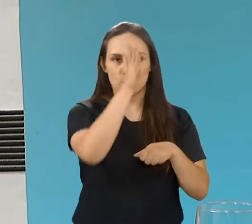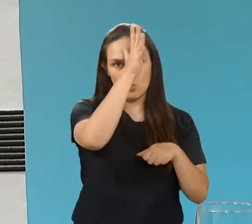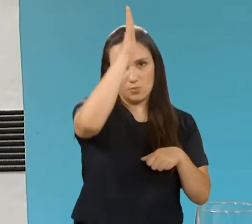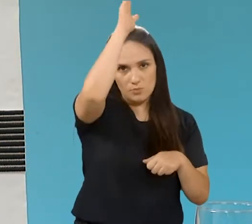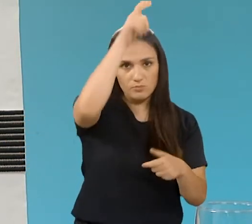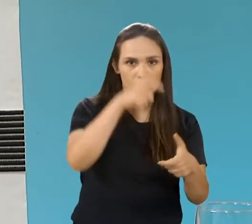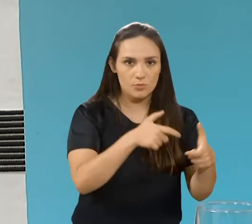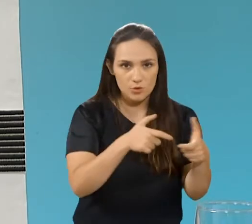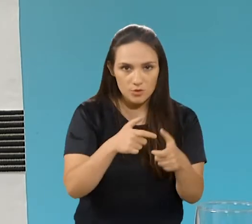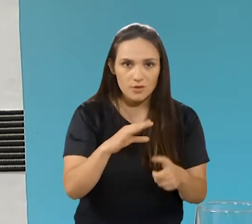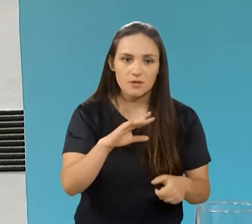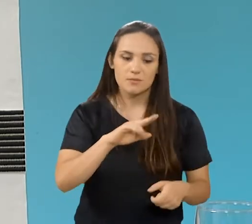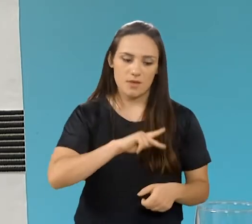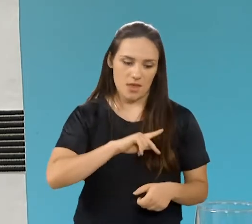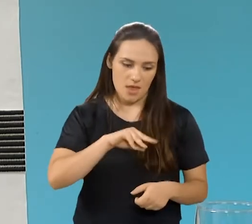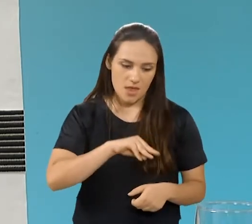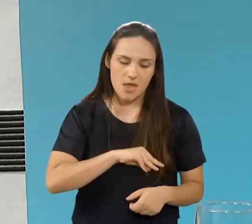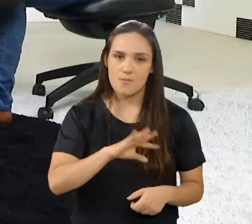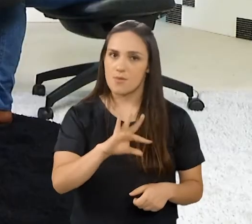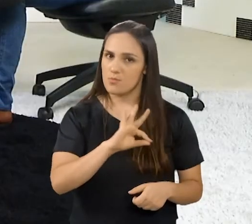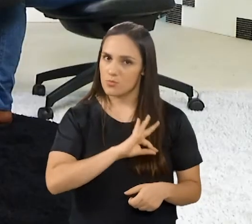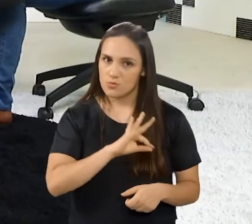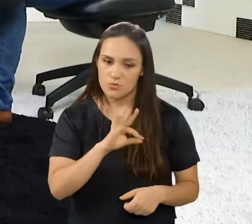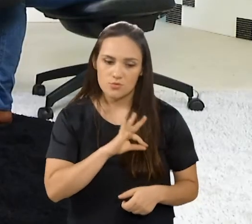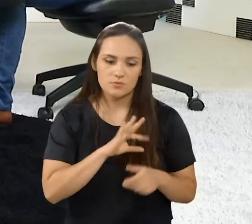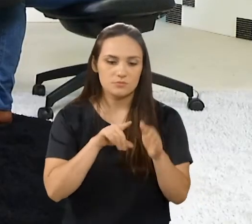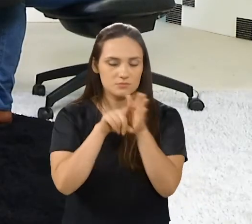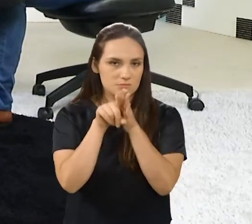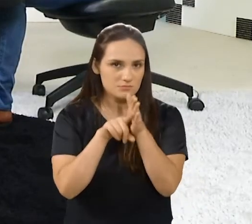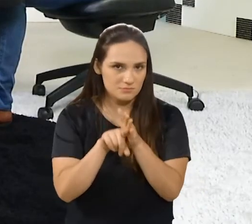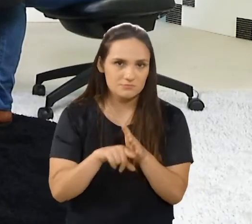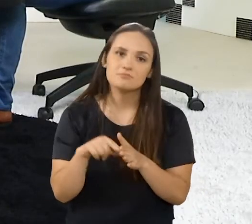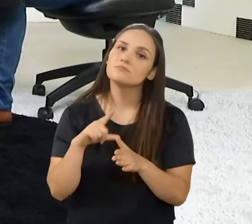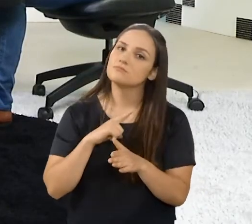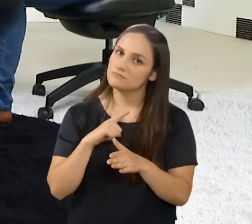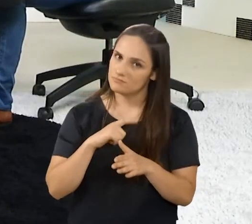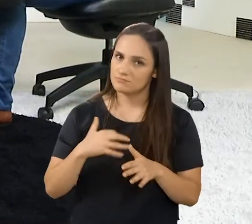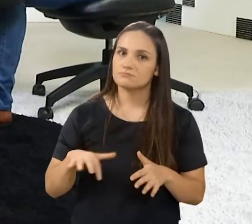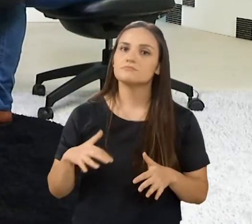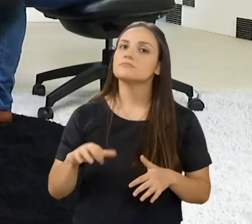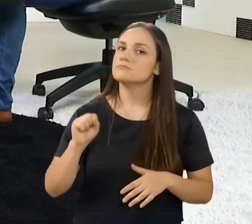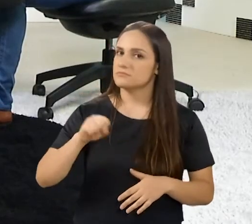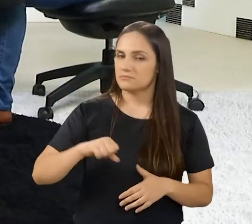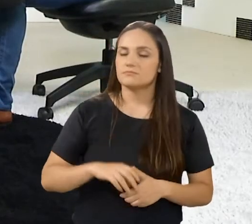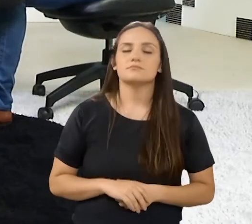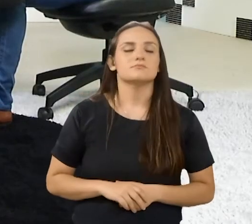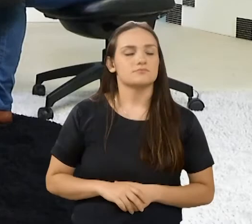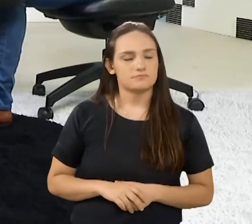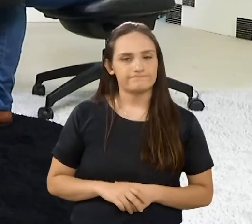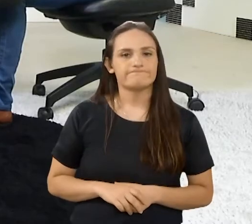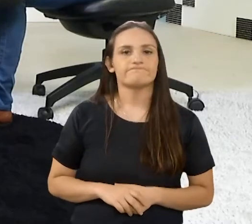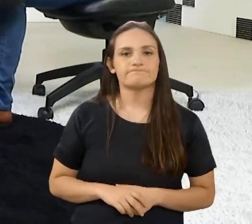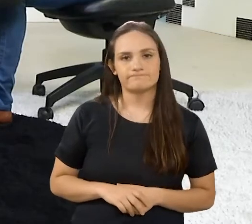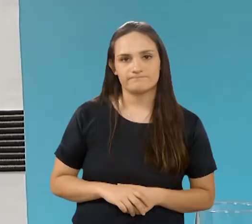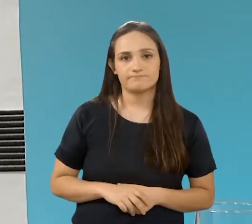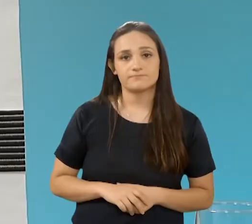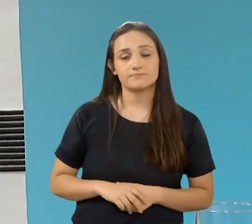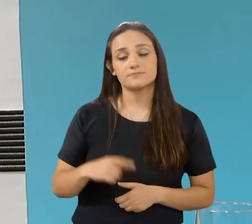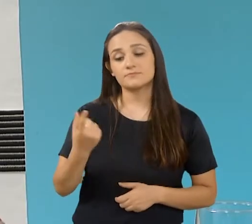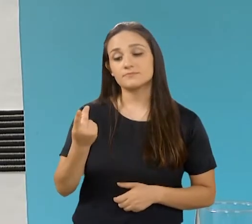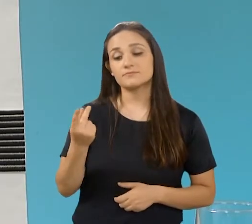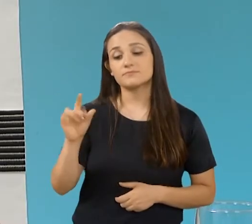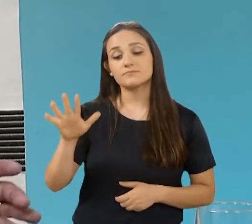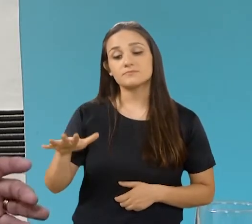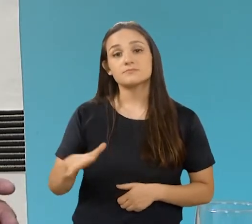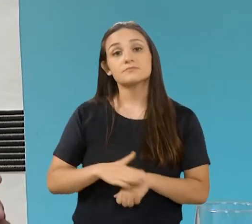do policial militar ambiental, do perito para atuar, tem um custo altíssimo. Então, acaba sendo muito mais barato